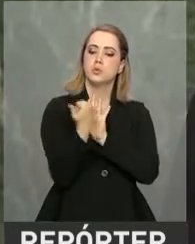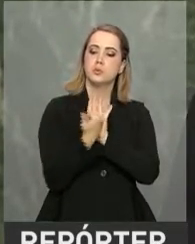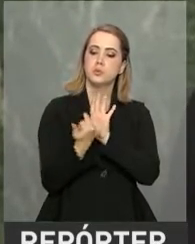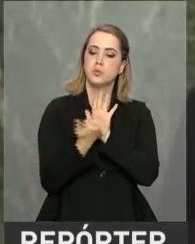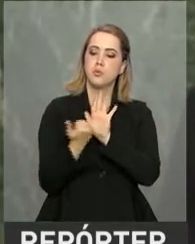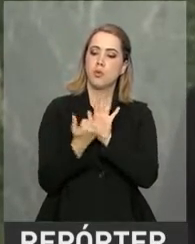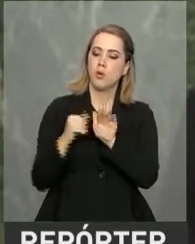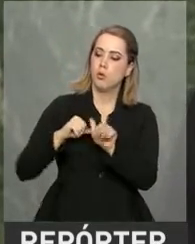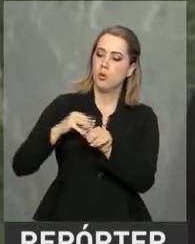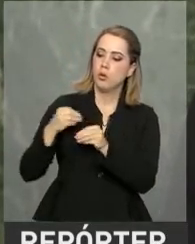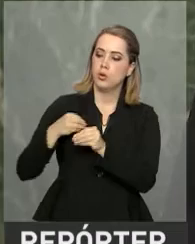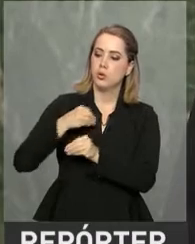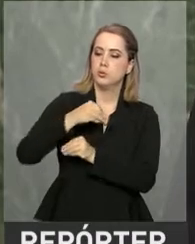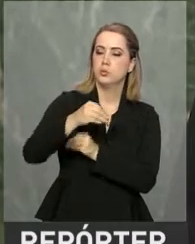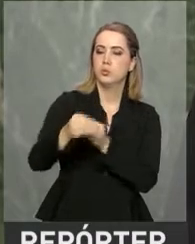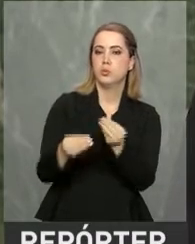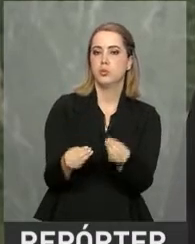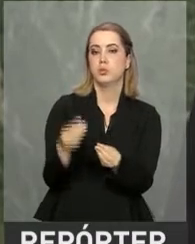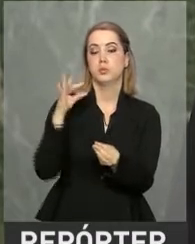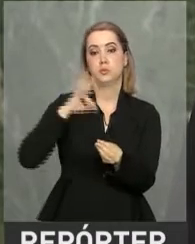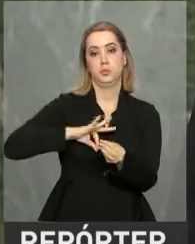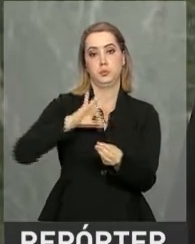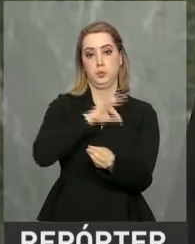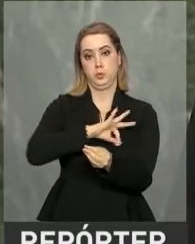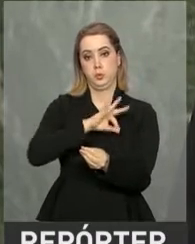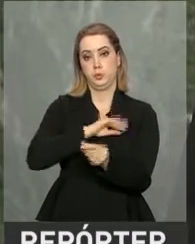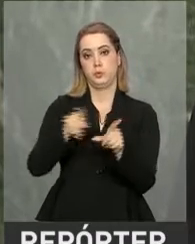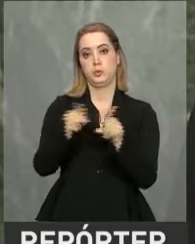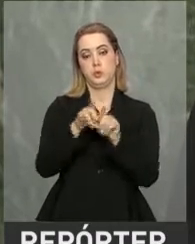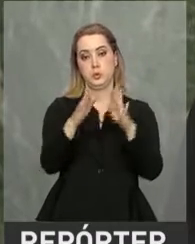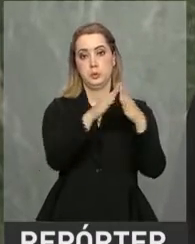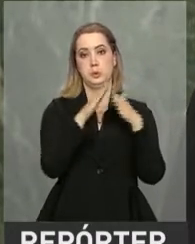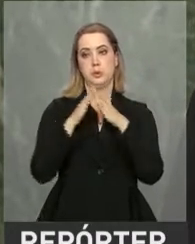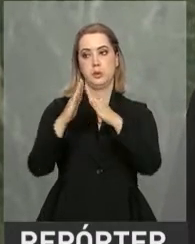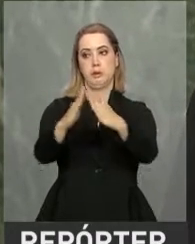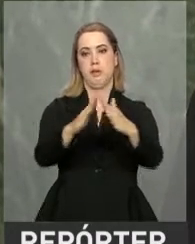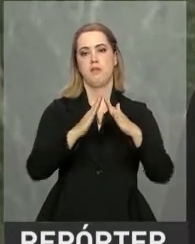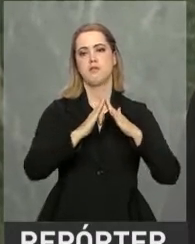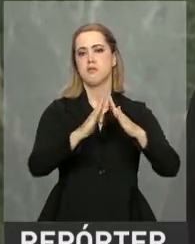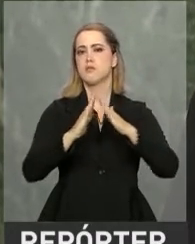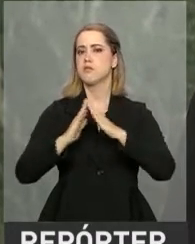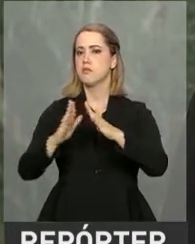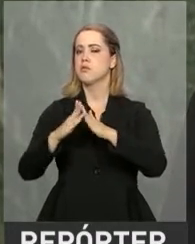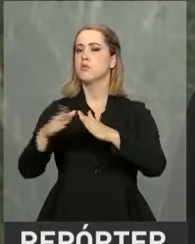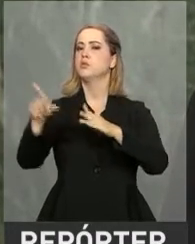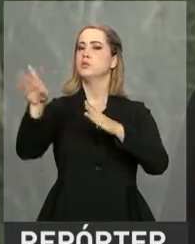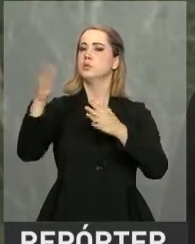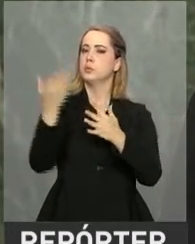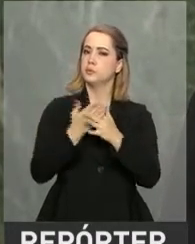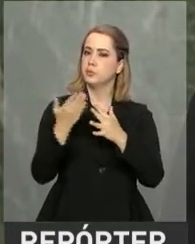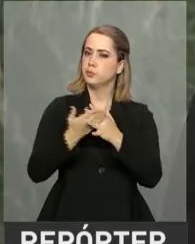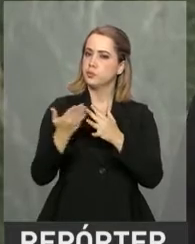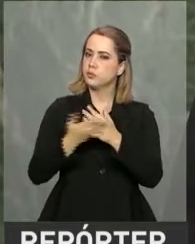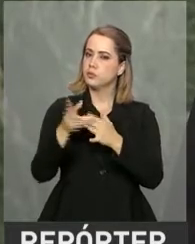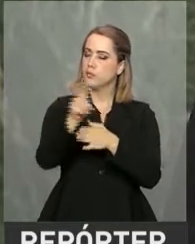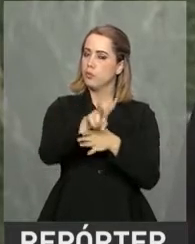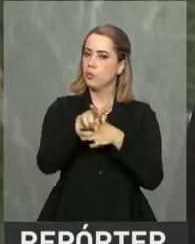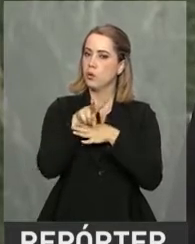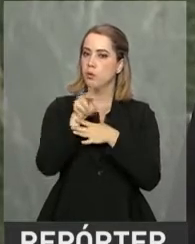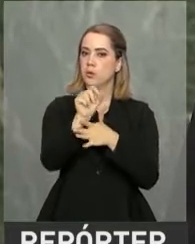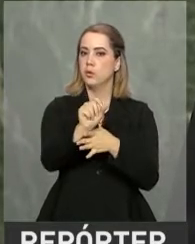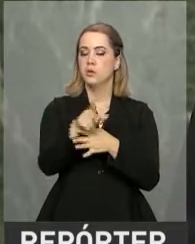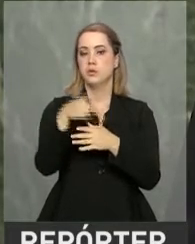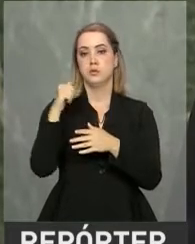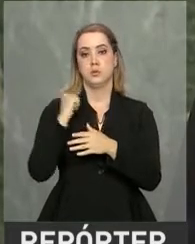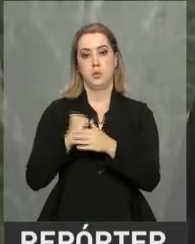de renda e de acesso à habitação e à educação, inclusive por meio de financiamento a estudantes de